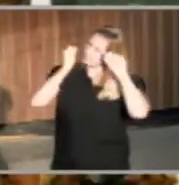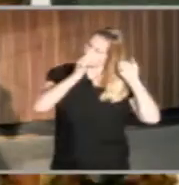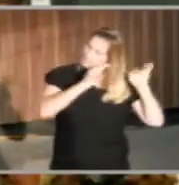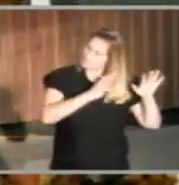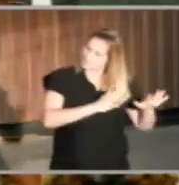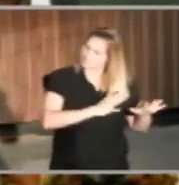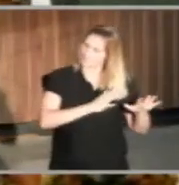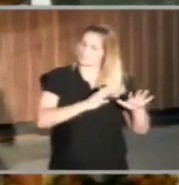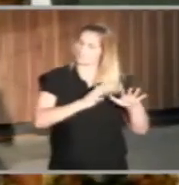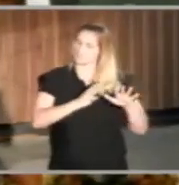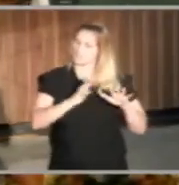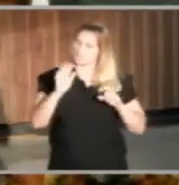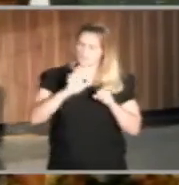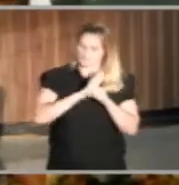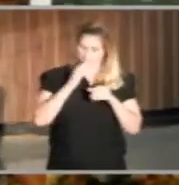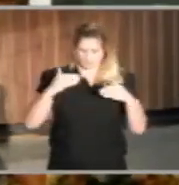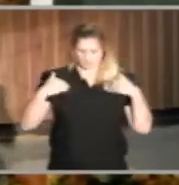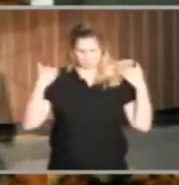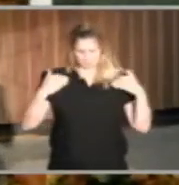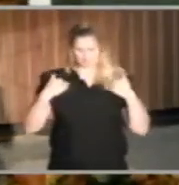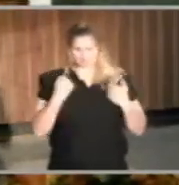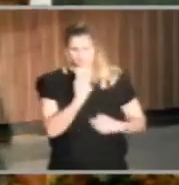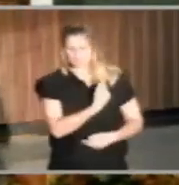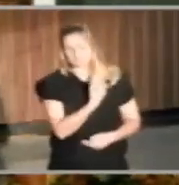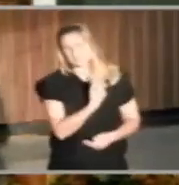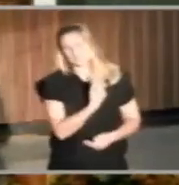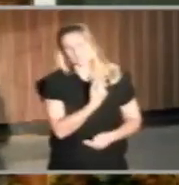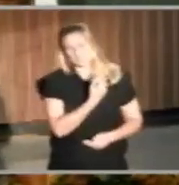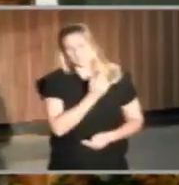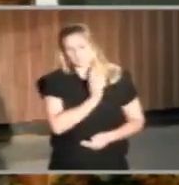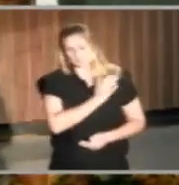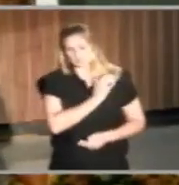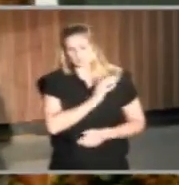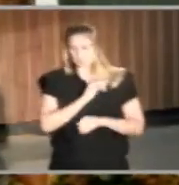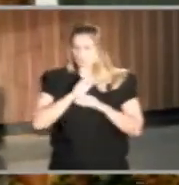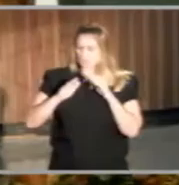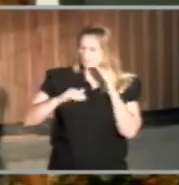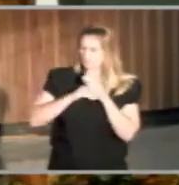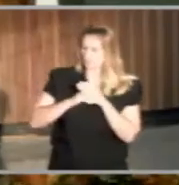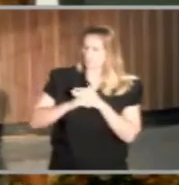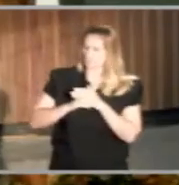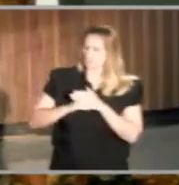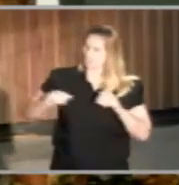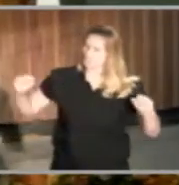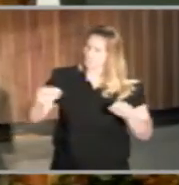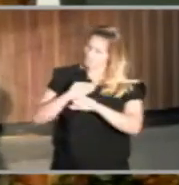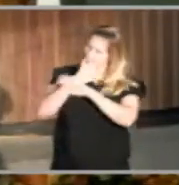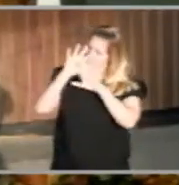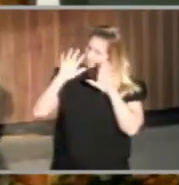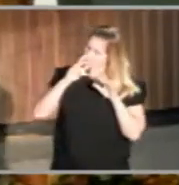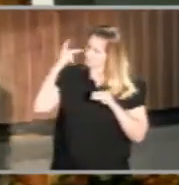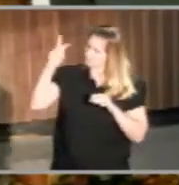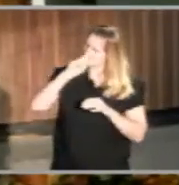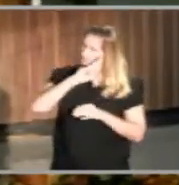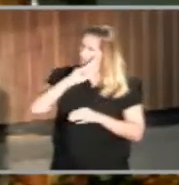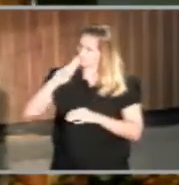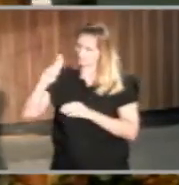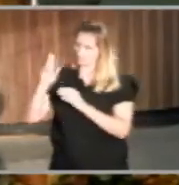para cada coração. E que tudo, ó Deus, glorifique o teu nome. Assim oramos, em nome de Jesus. Amém.